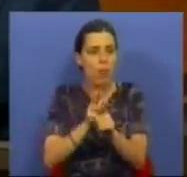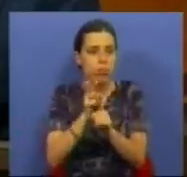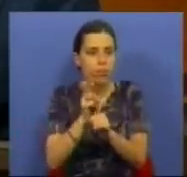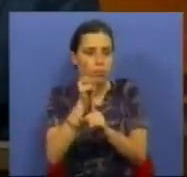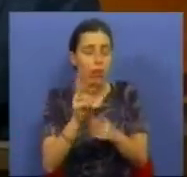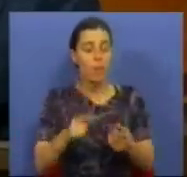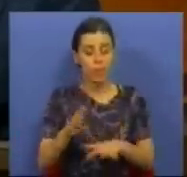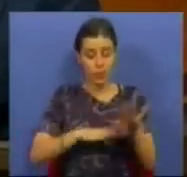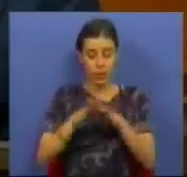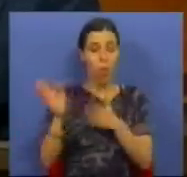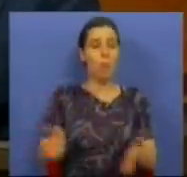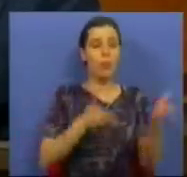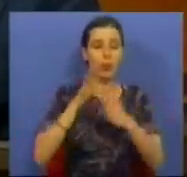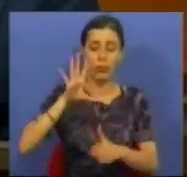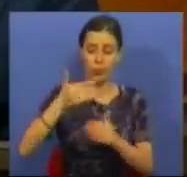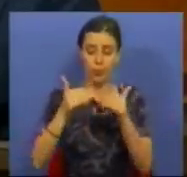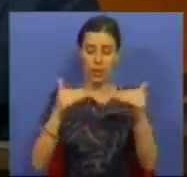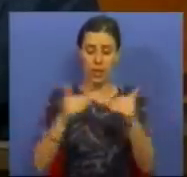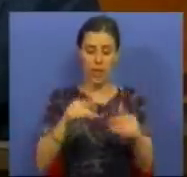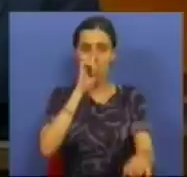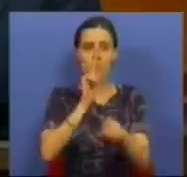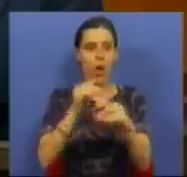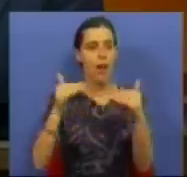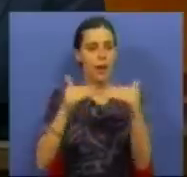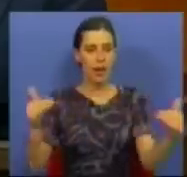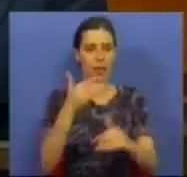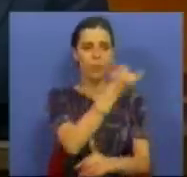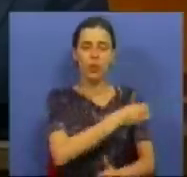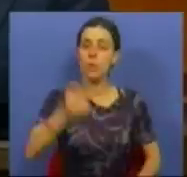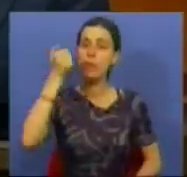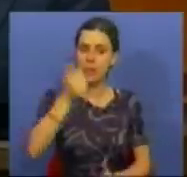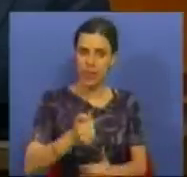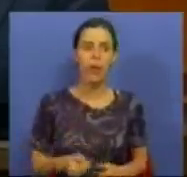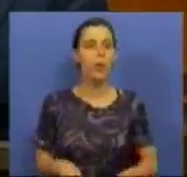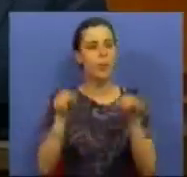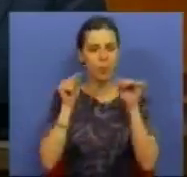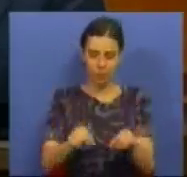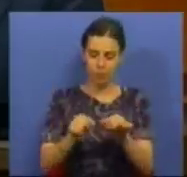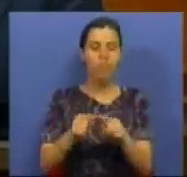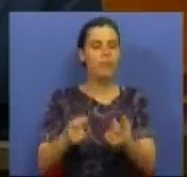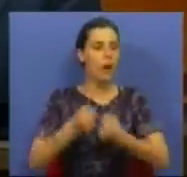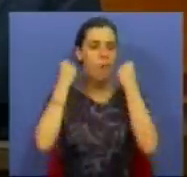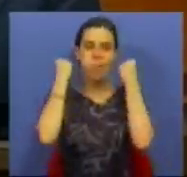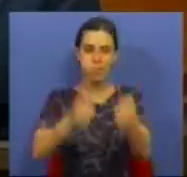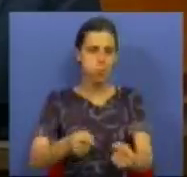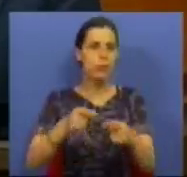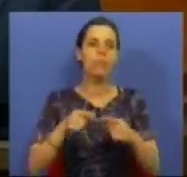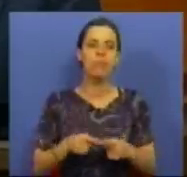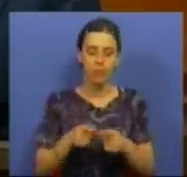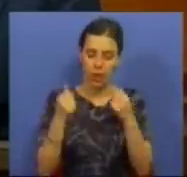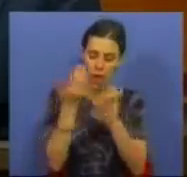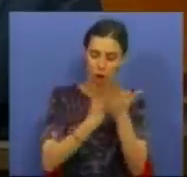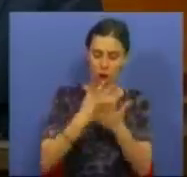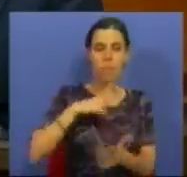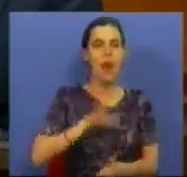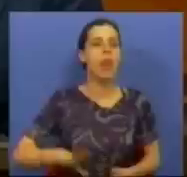O produto do país está hoje no mesmo nível de 2005. É essa incapacidade da